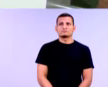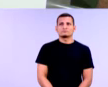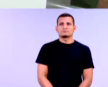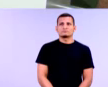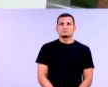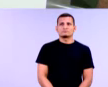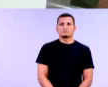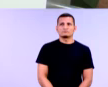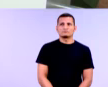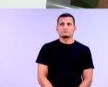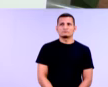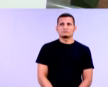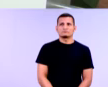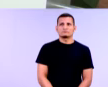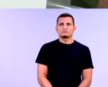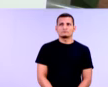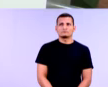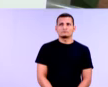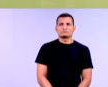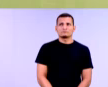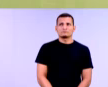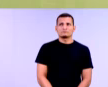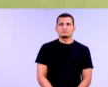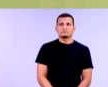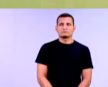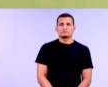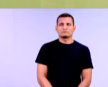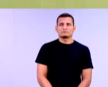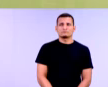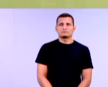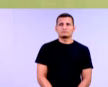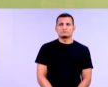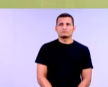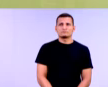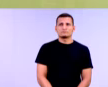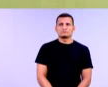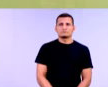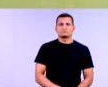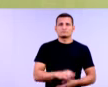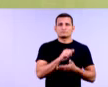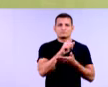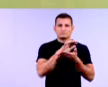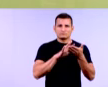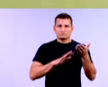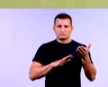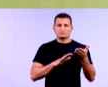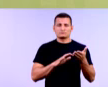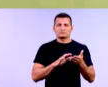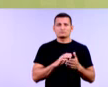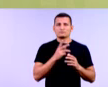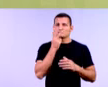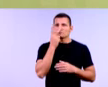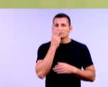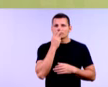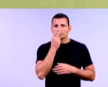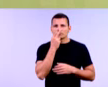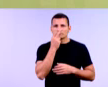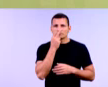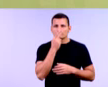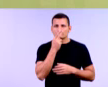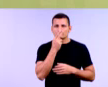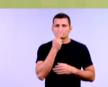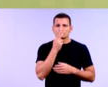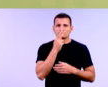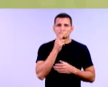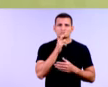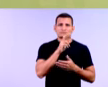era tutor, mudou de curso? Isso. Então vamos lá. A pergunta é a seguinte: o texto aparenta ser a redação